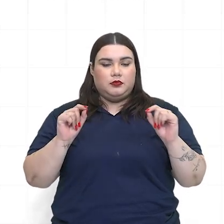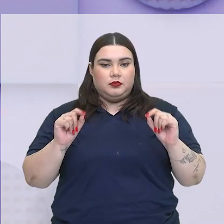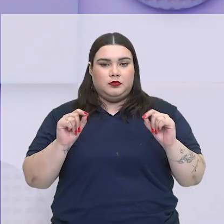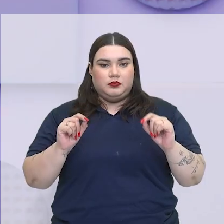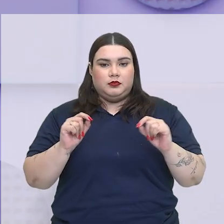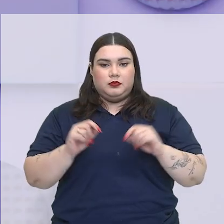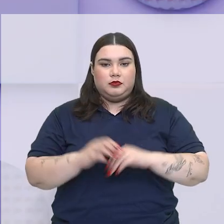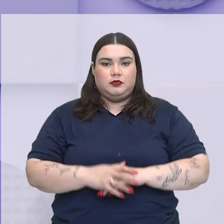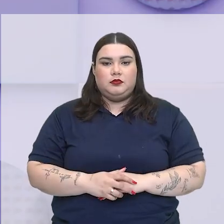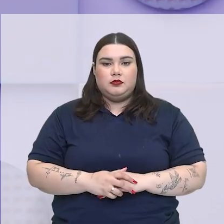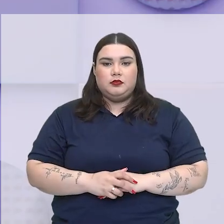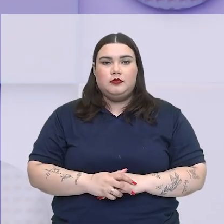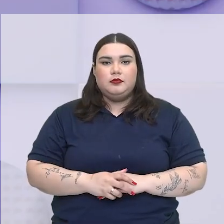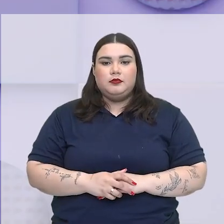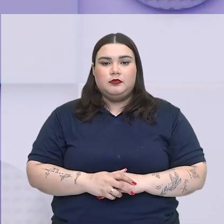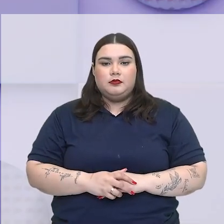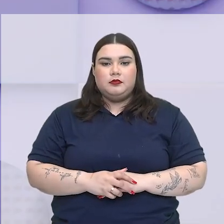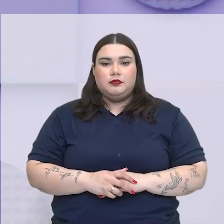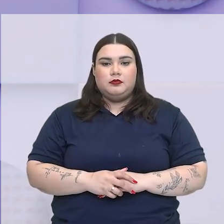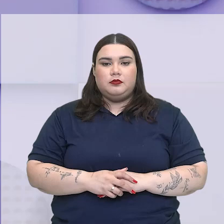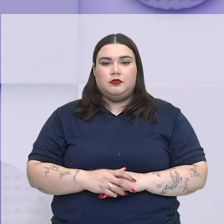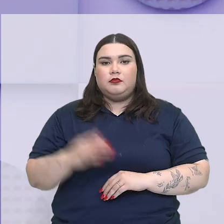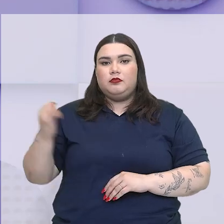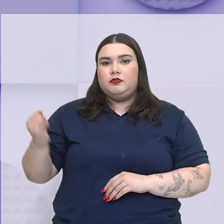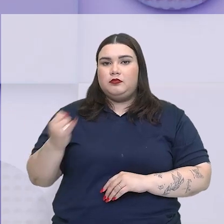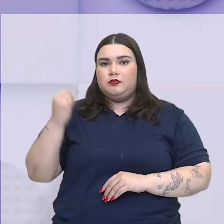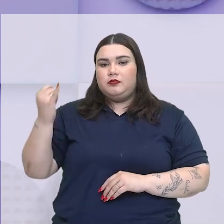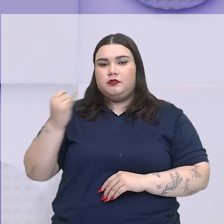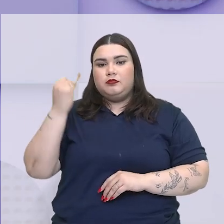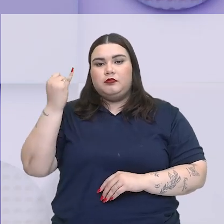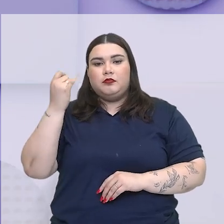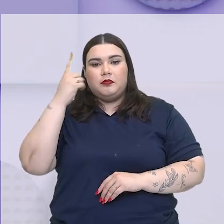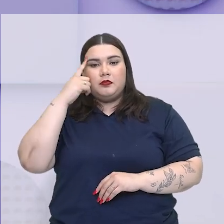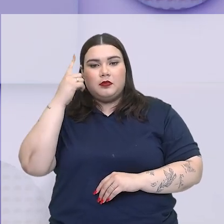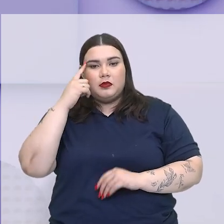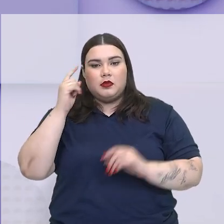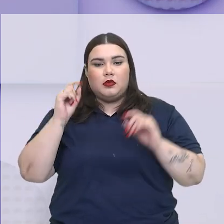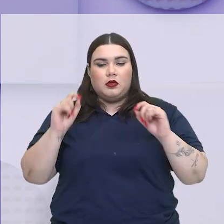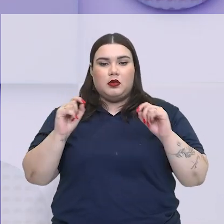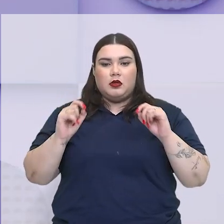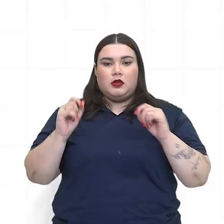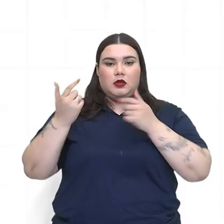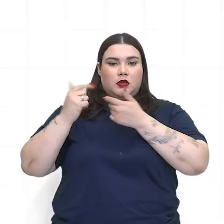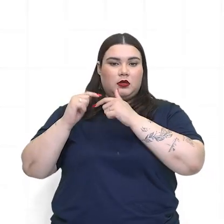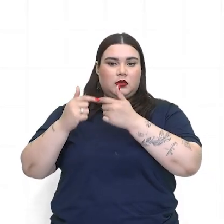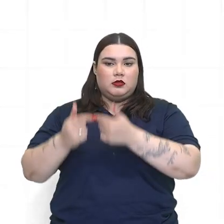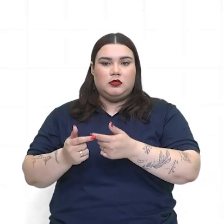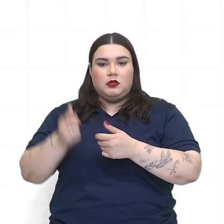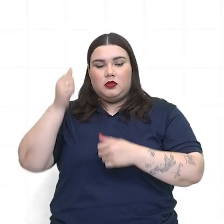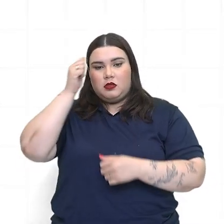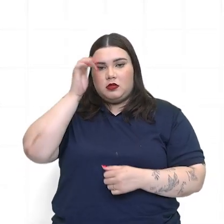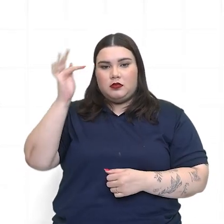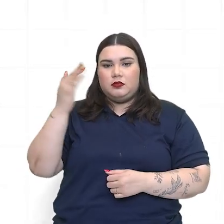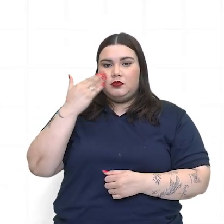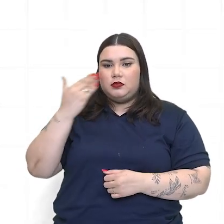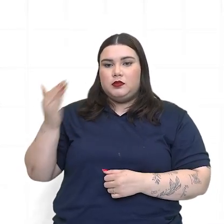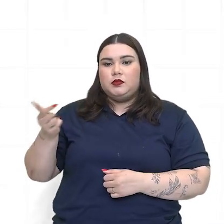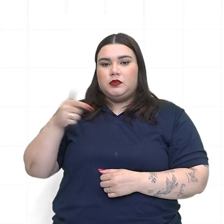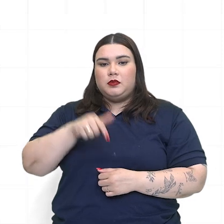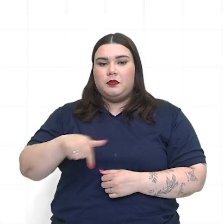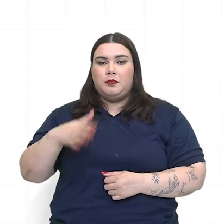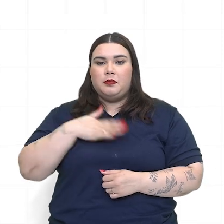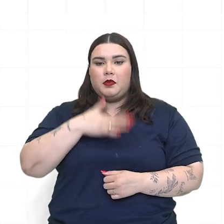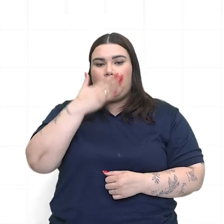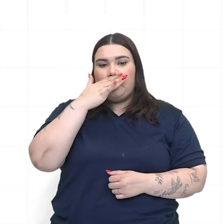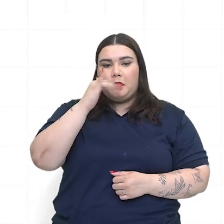esse ensinamento com um importante pensamento da tradição afro. Mais uma vez,